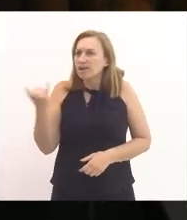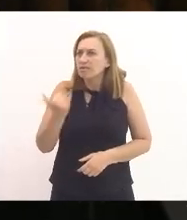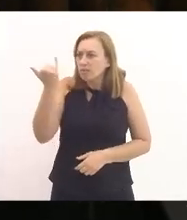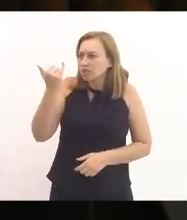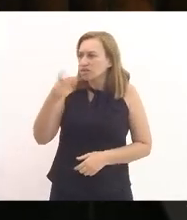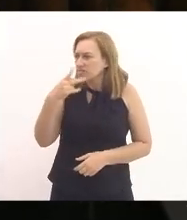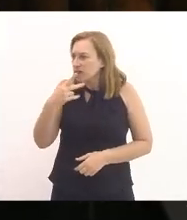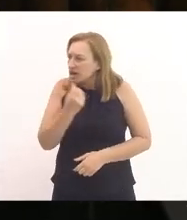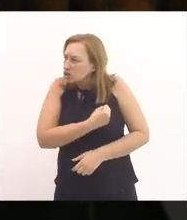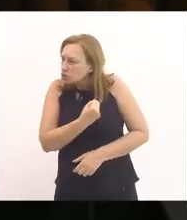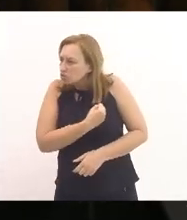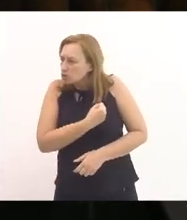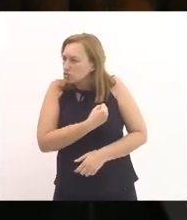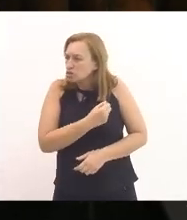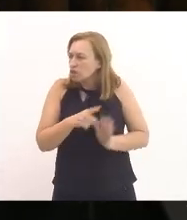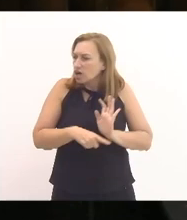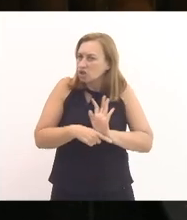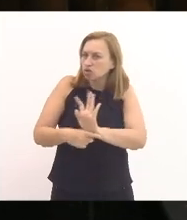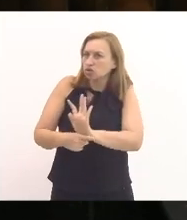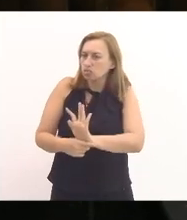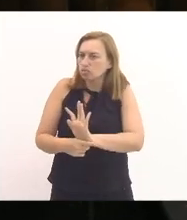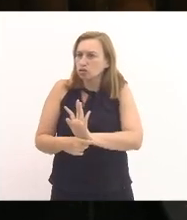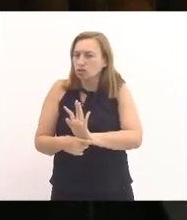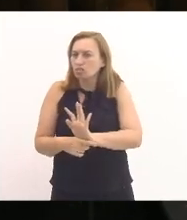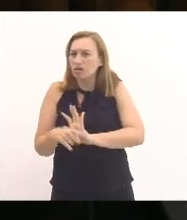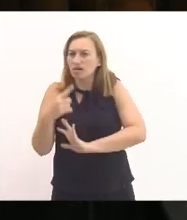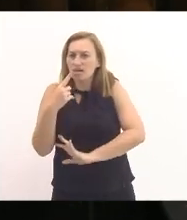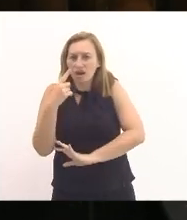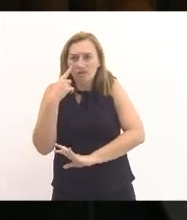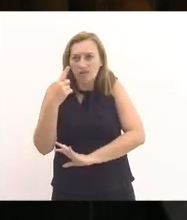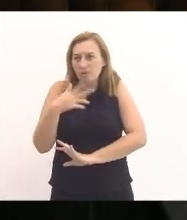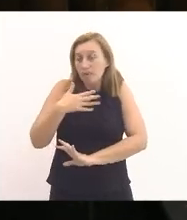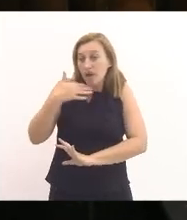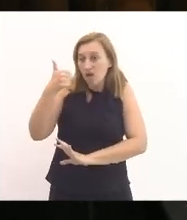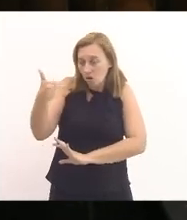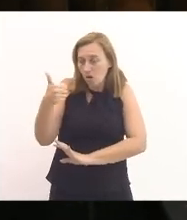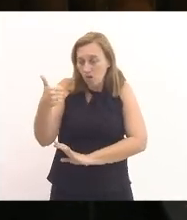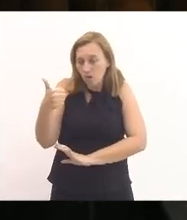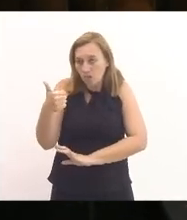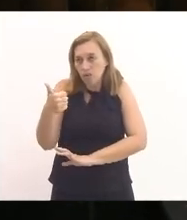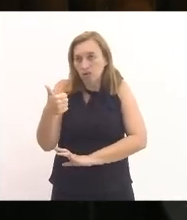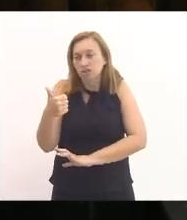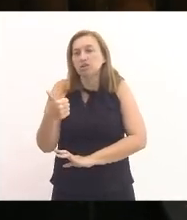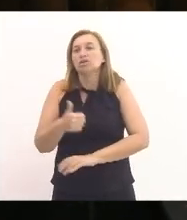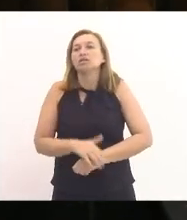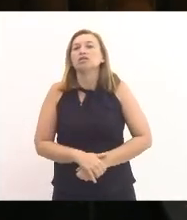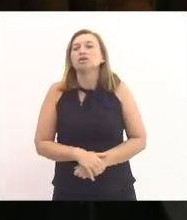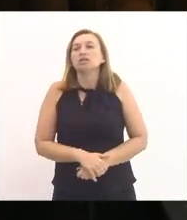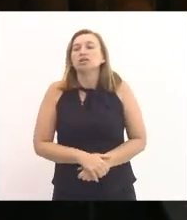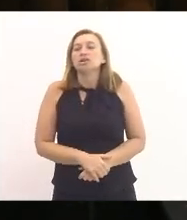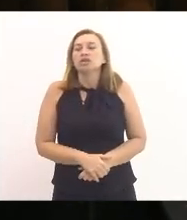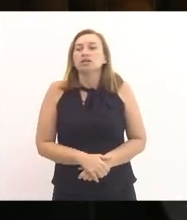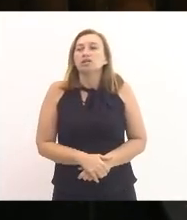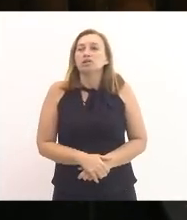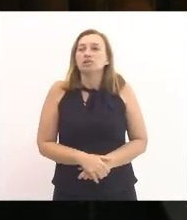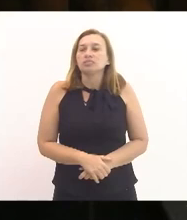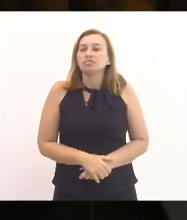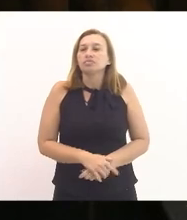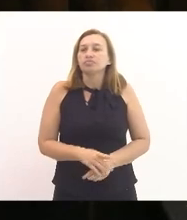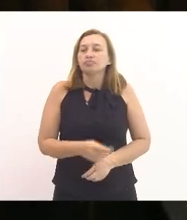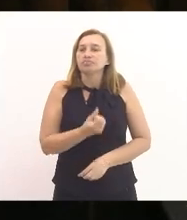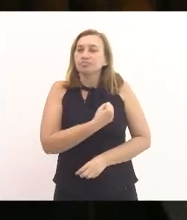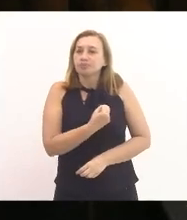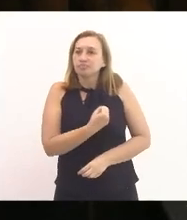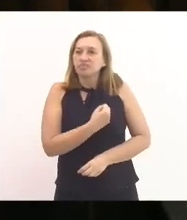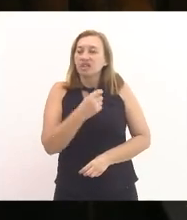importante de trazer detalhes que dados ajuda a gente a ilustrar a situação né a retórica às vezes ela é muito complicada outras é um